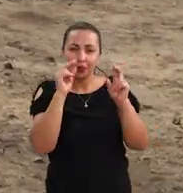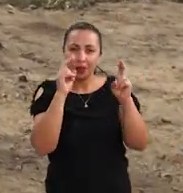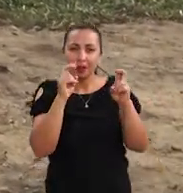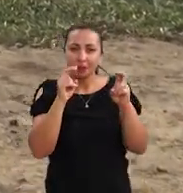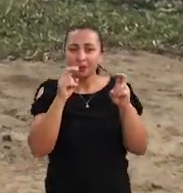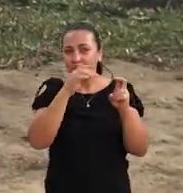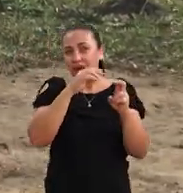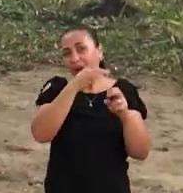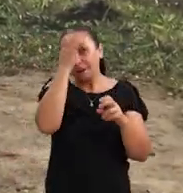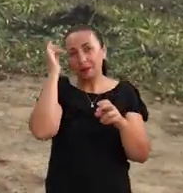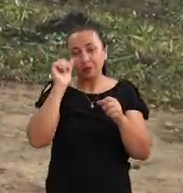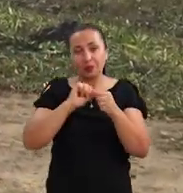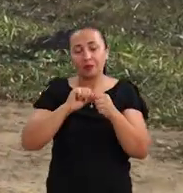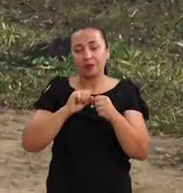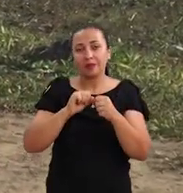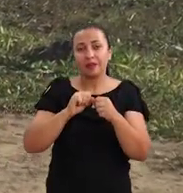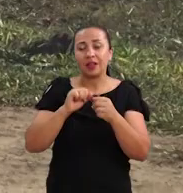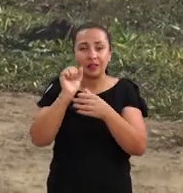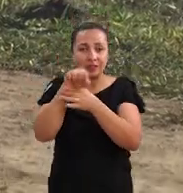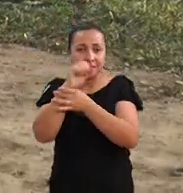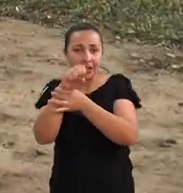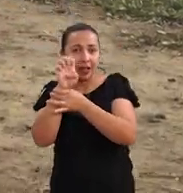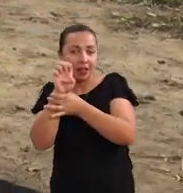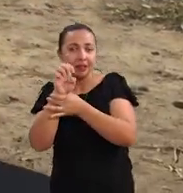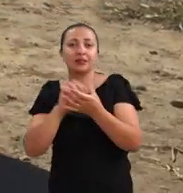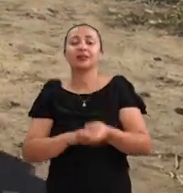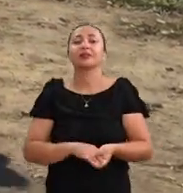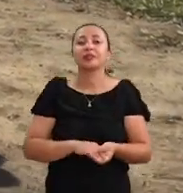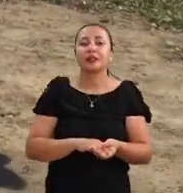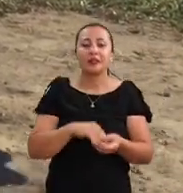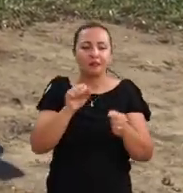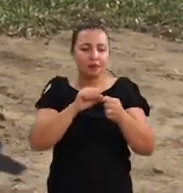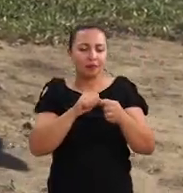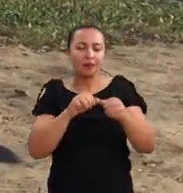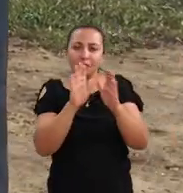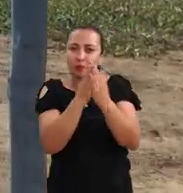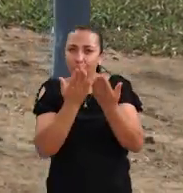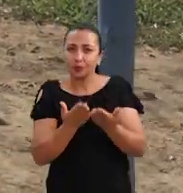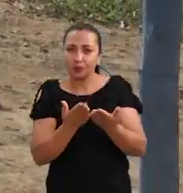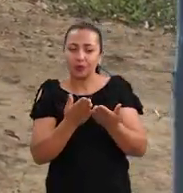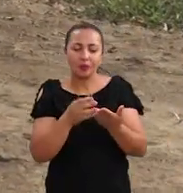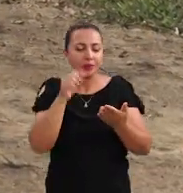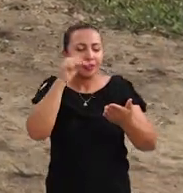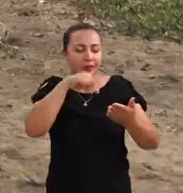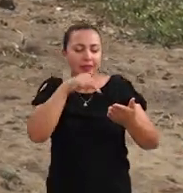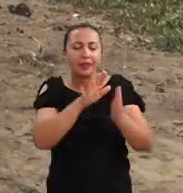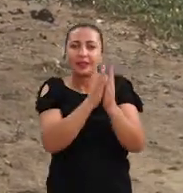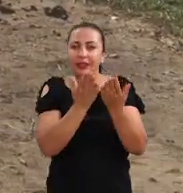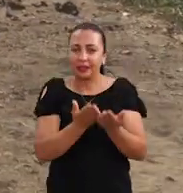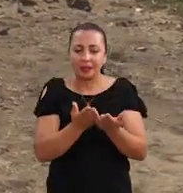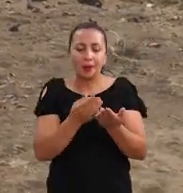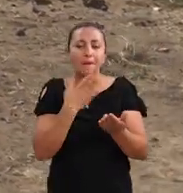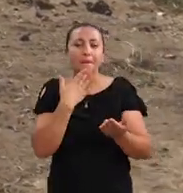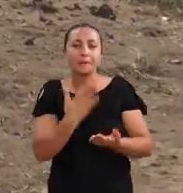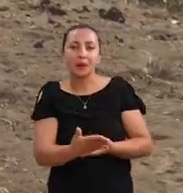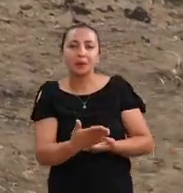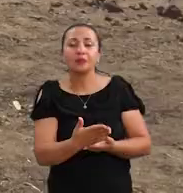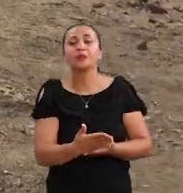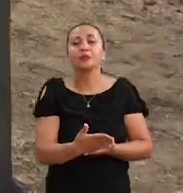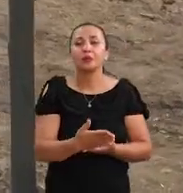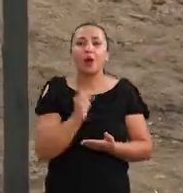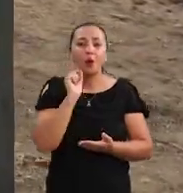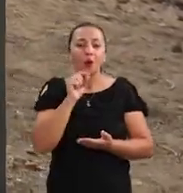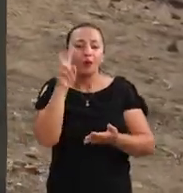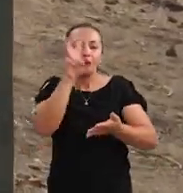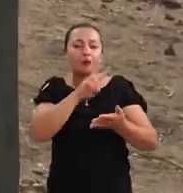é um termo que a gente usa com a pessoa que faz a ecoterapia, a gente usava os livros, e nesses livros a gente